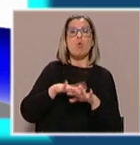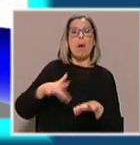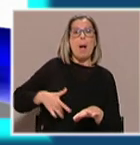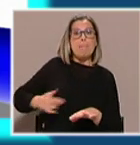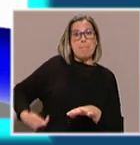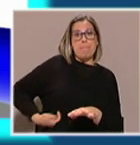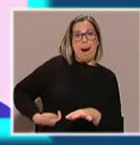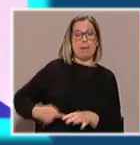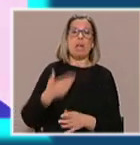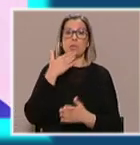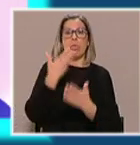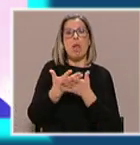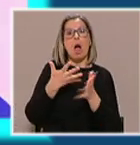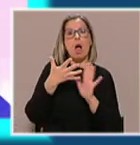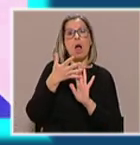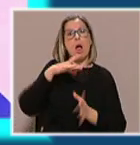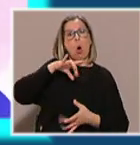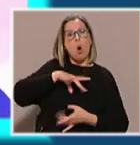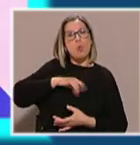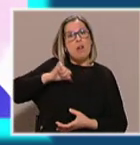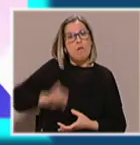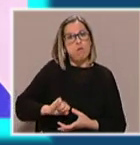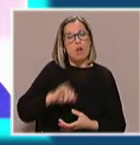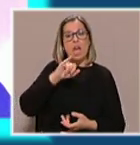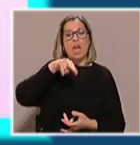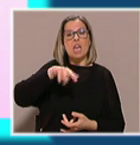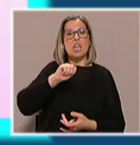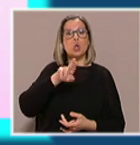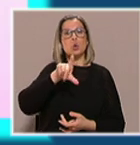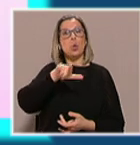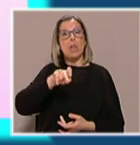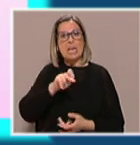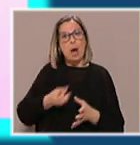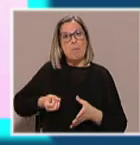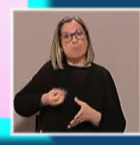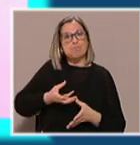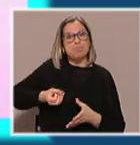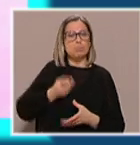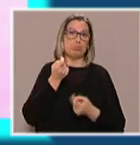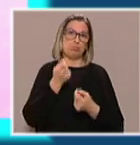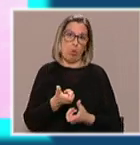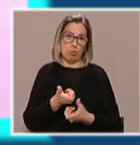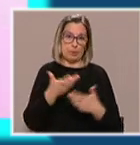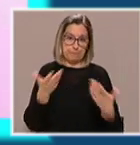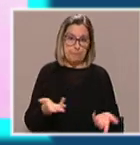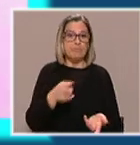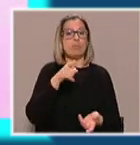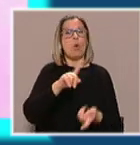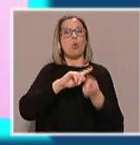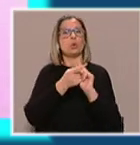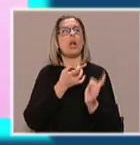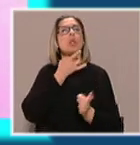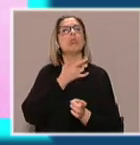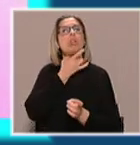pouca insulina, uma hormona que regula os níveis de açúcar no sangue. O hipotiroidismo e o hipertiroidismo ocorrem quando a